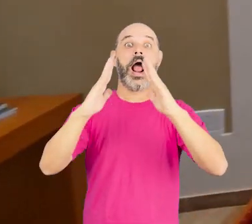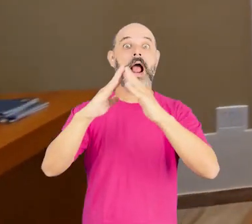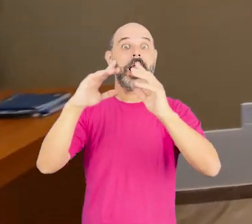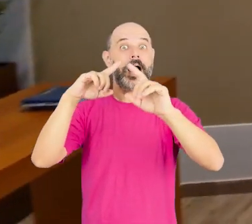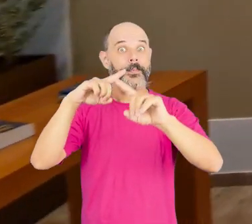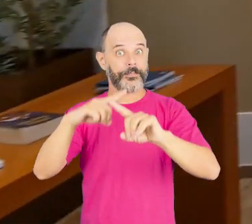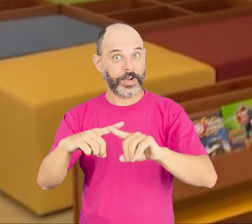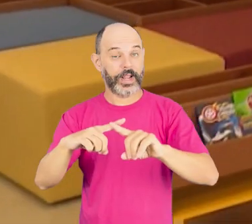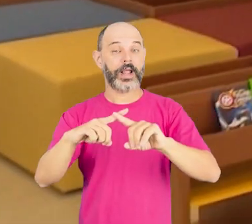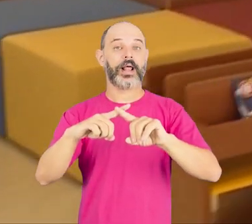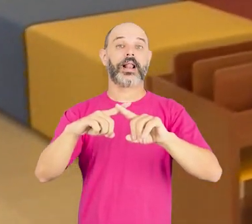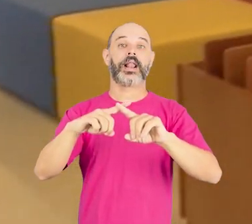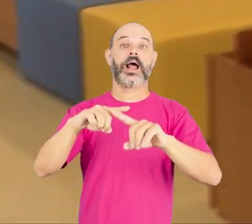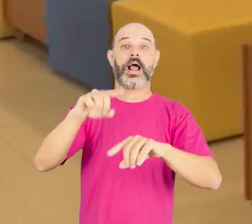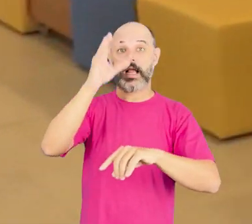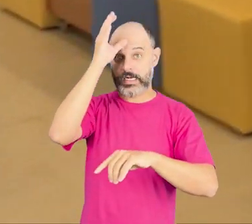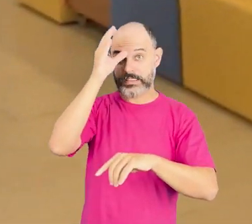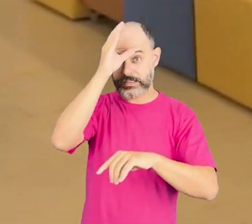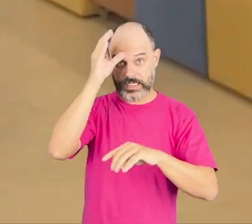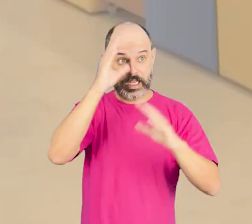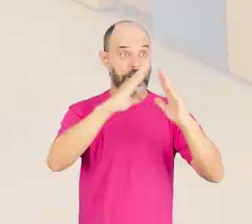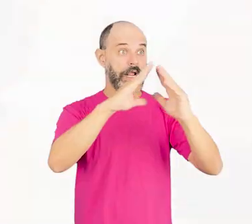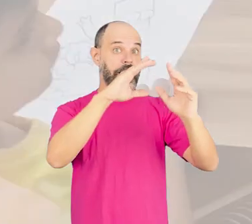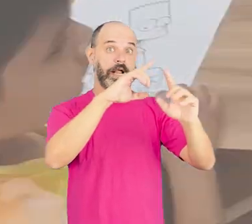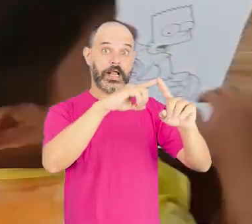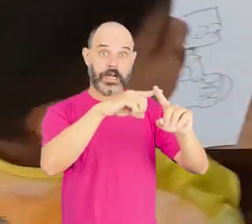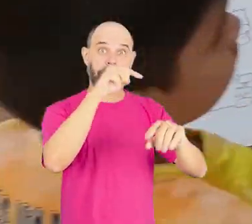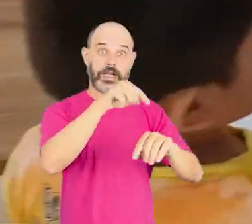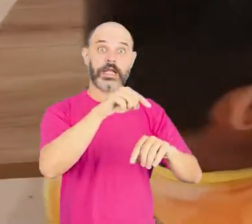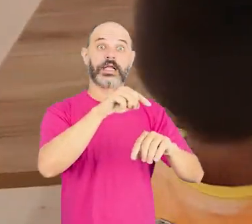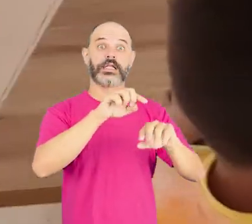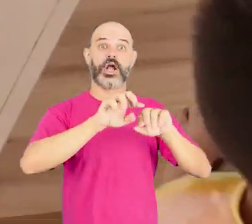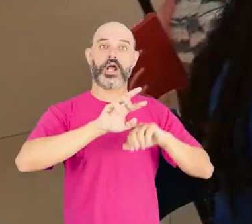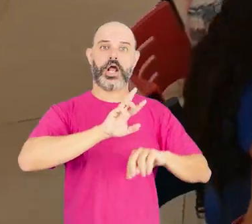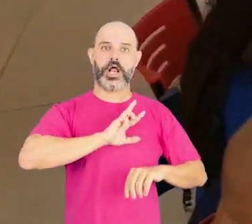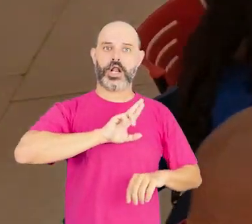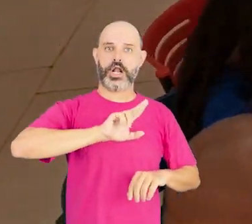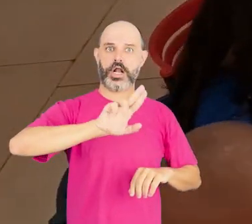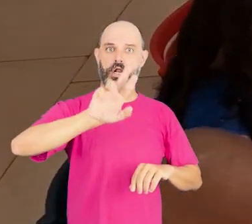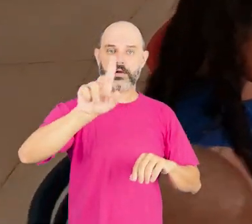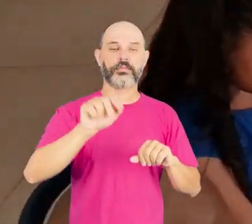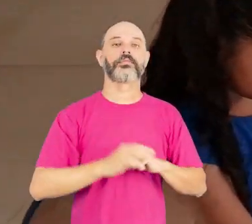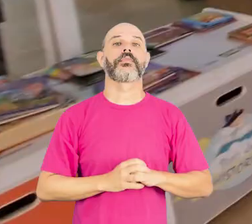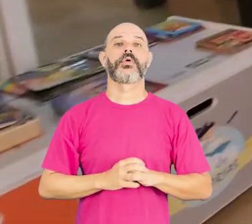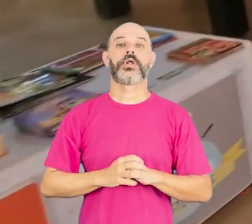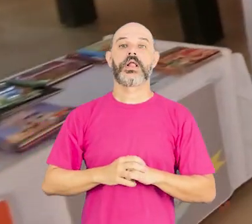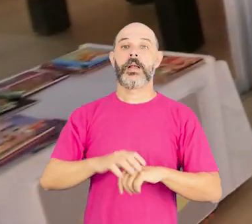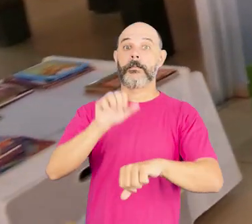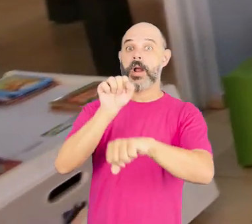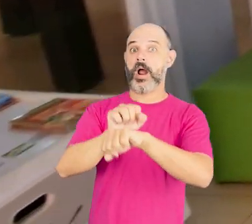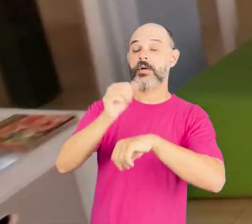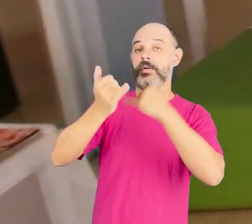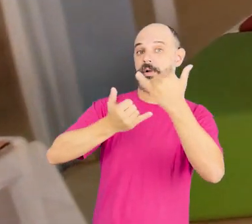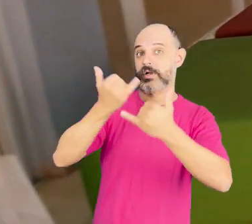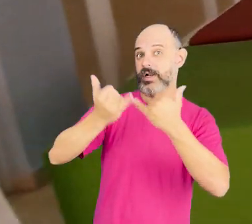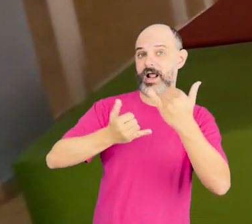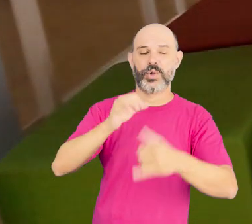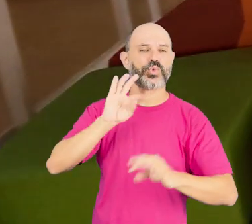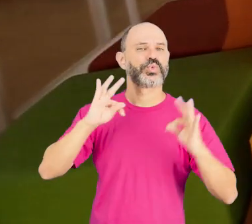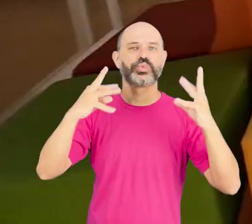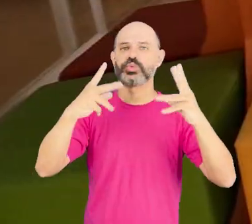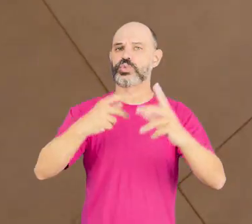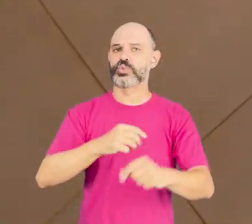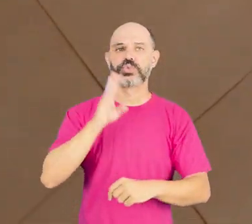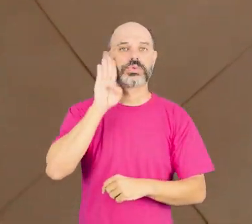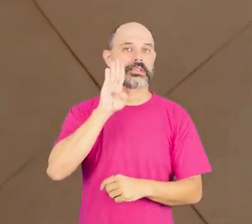uma ecumênica. Tem brinquedoteca. Ei, aqui, pausa para diversão. Ai, é tudo muito